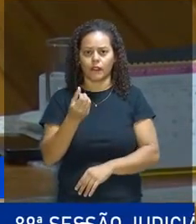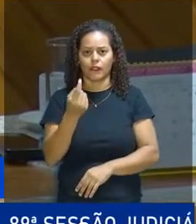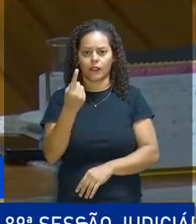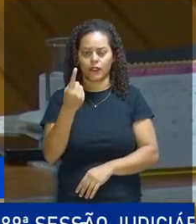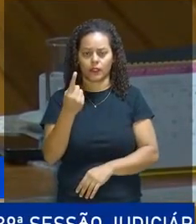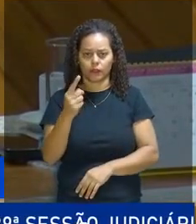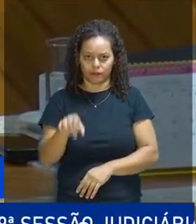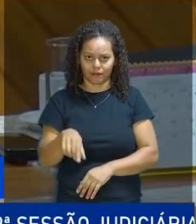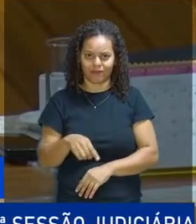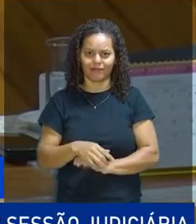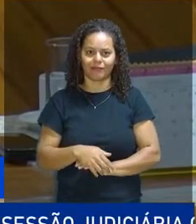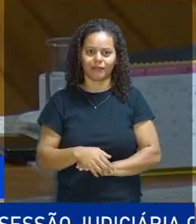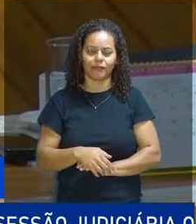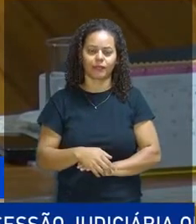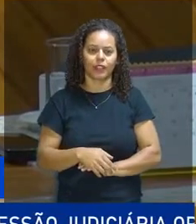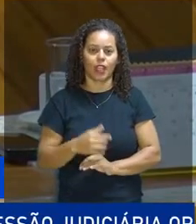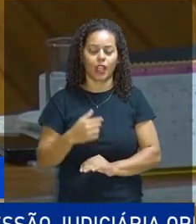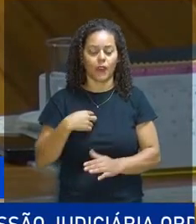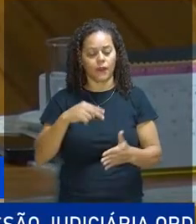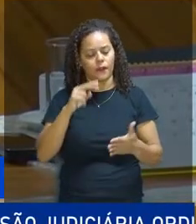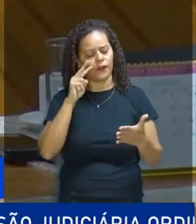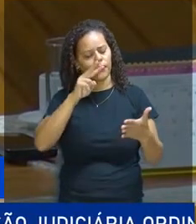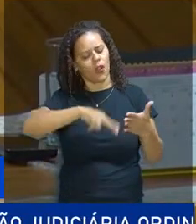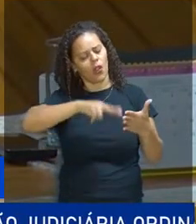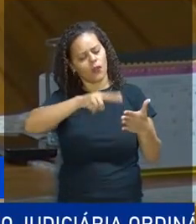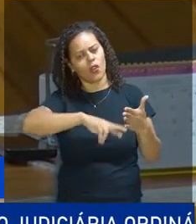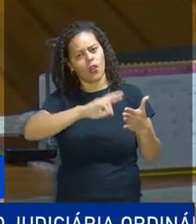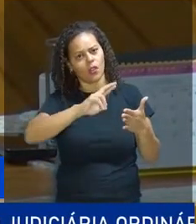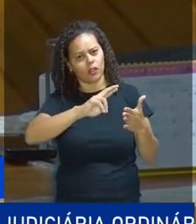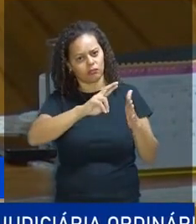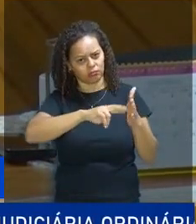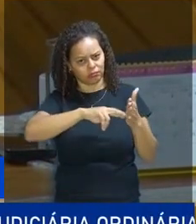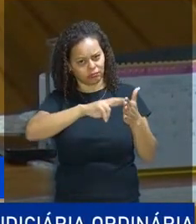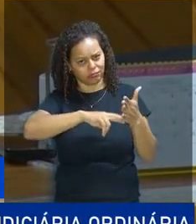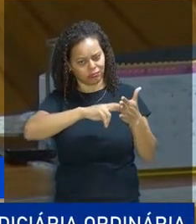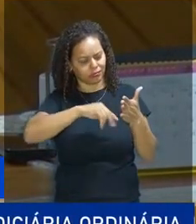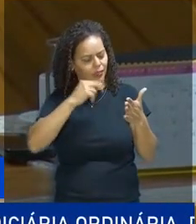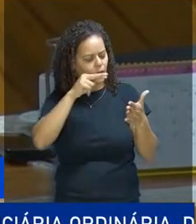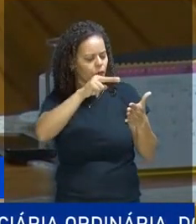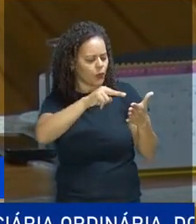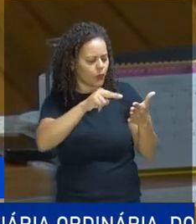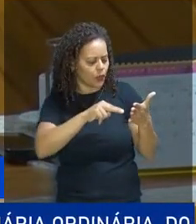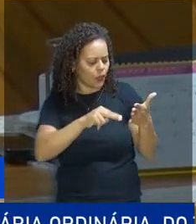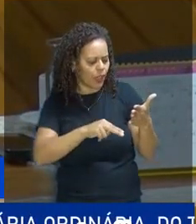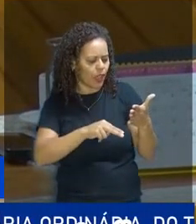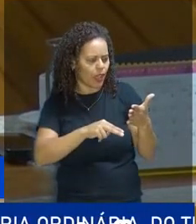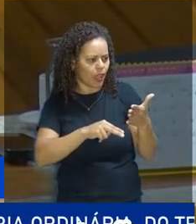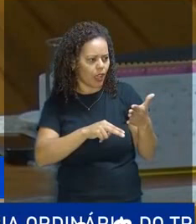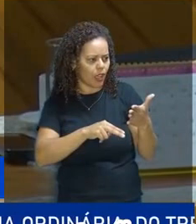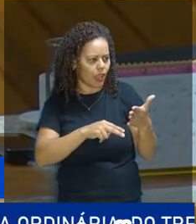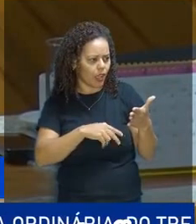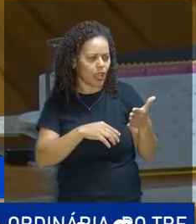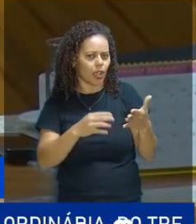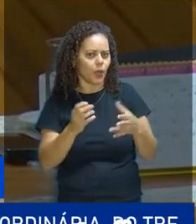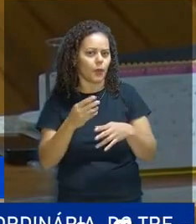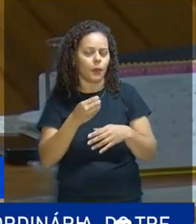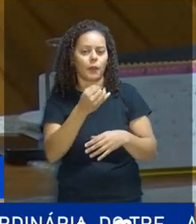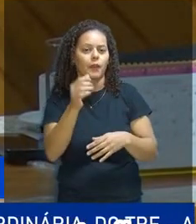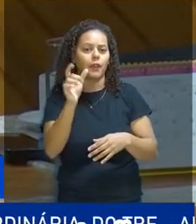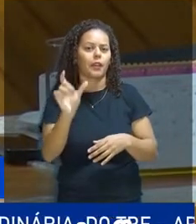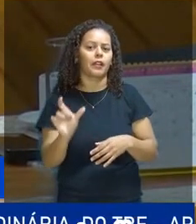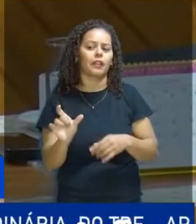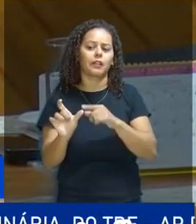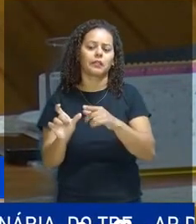R$ 100.171. Eu identifico aí no relatório, no voto, todos os IDs, né, que eu não vou aqui reler. Tais